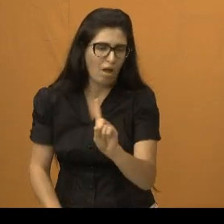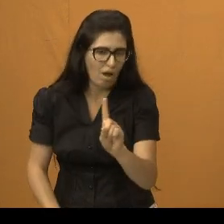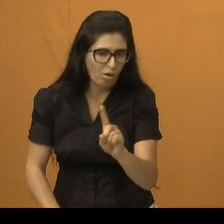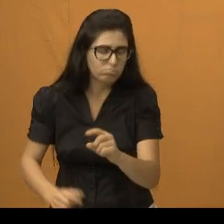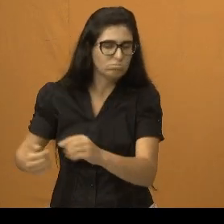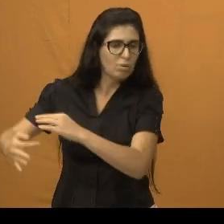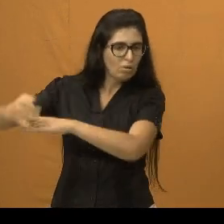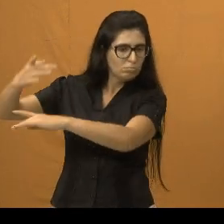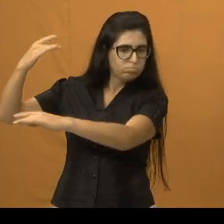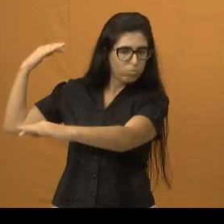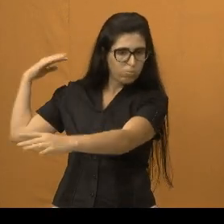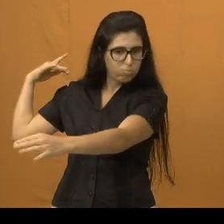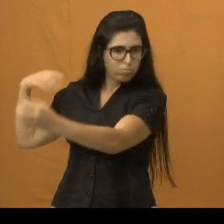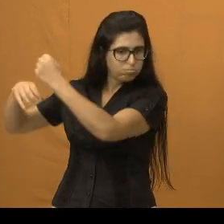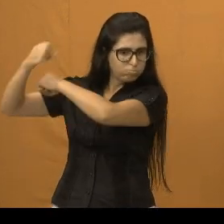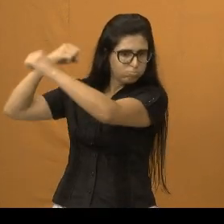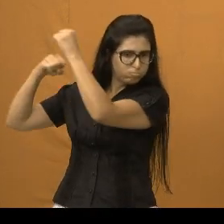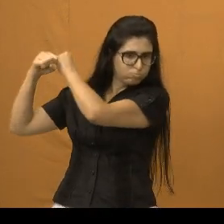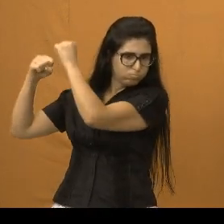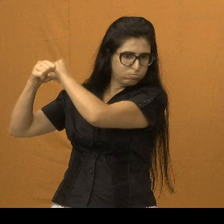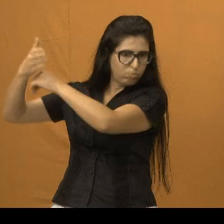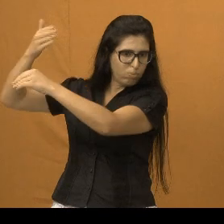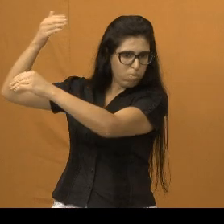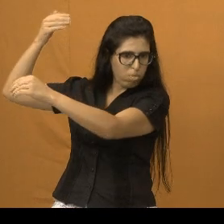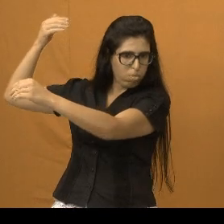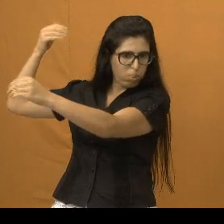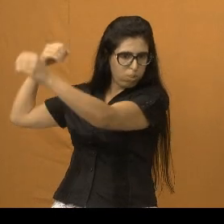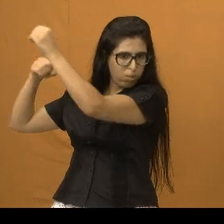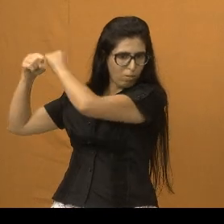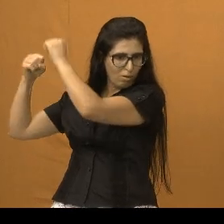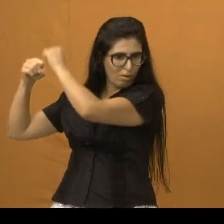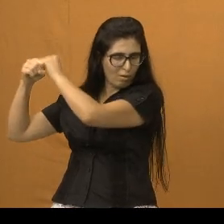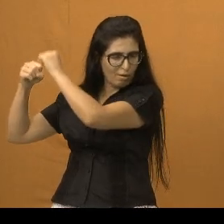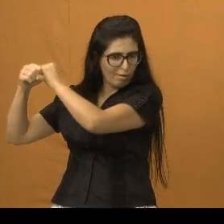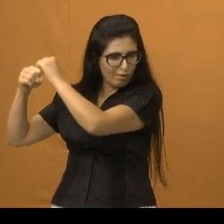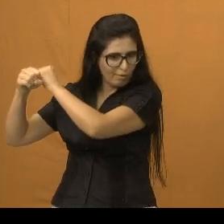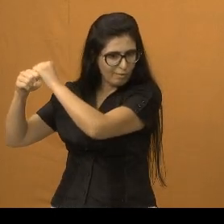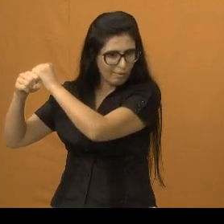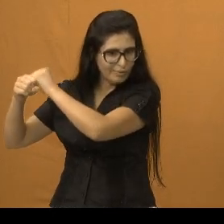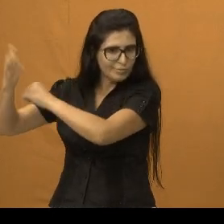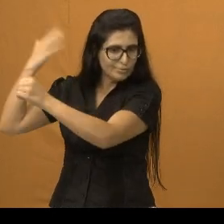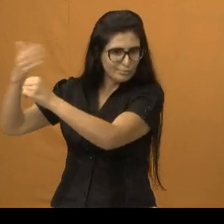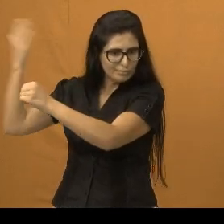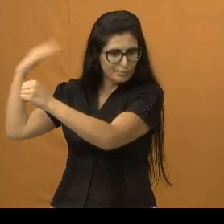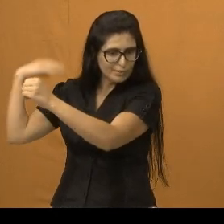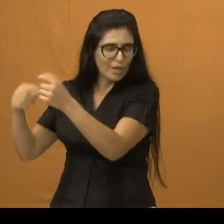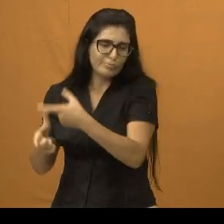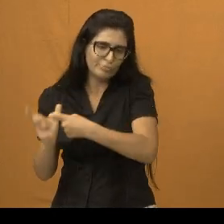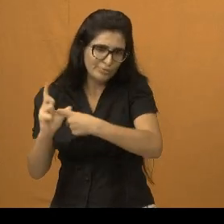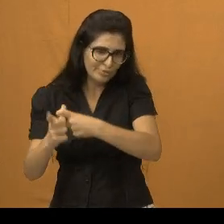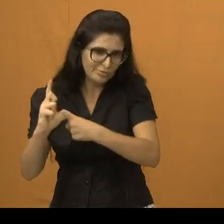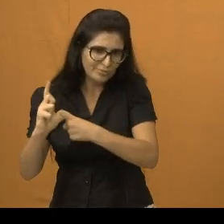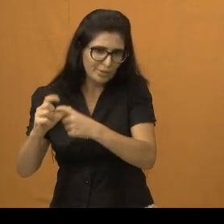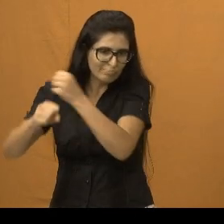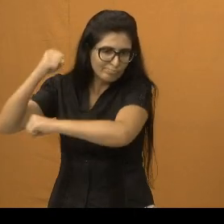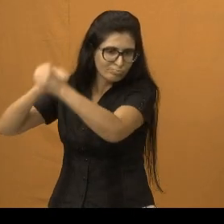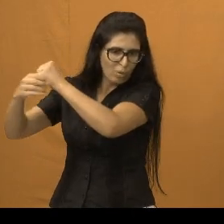para o decorrer de várias décadas, possivelmente, que são os financiamentos ocorridos no passado.